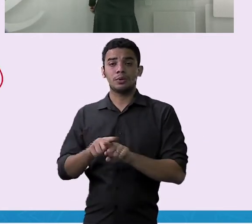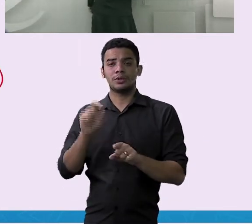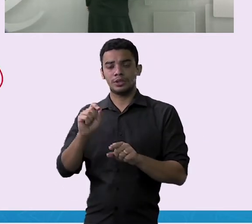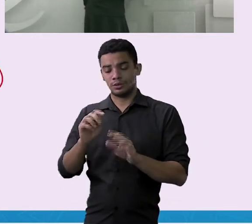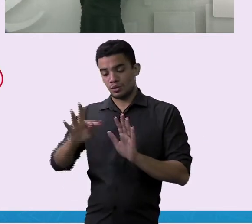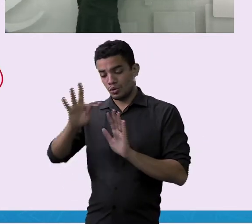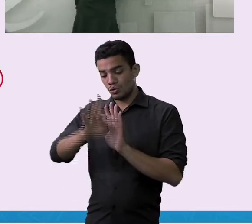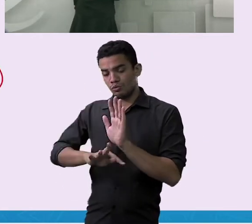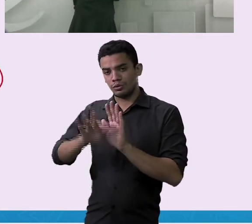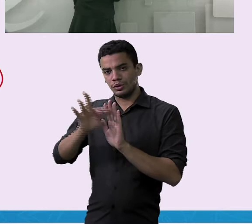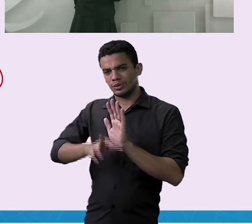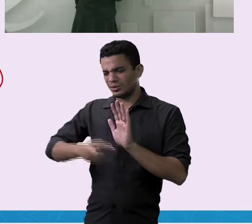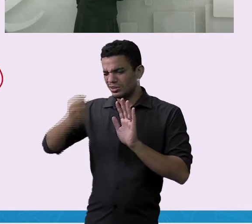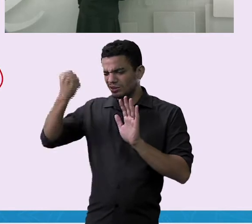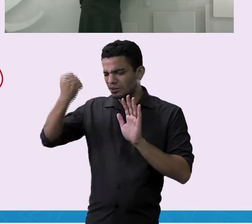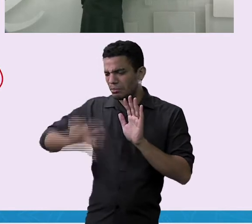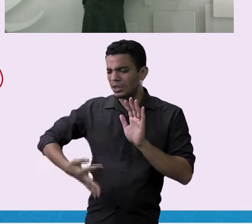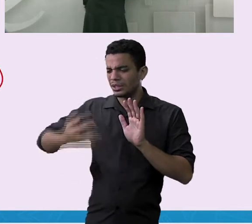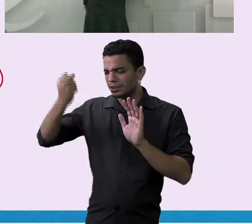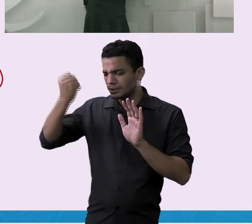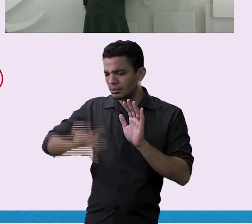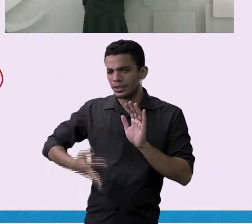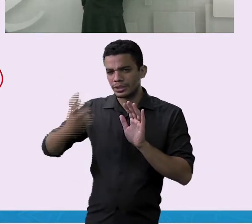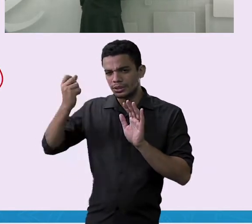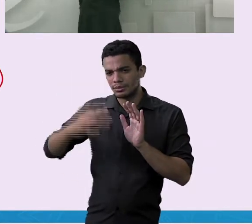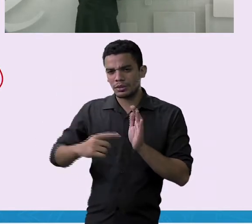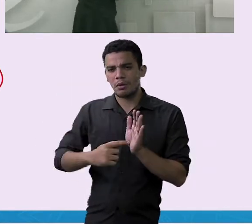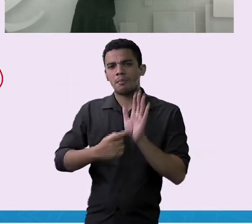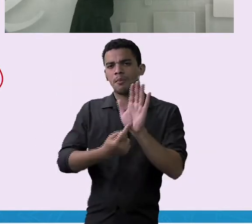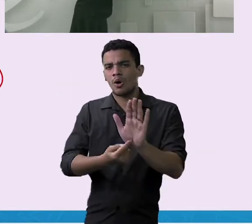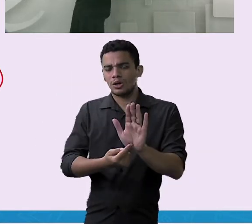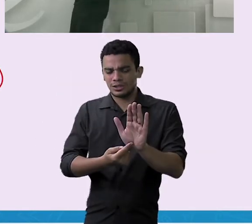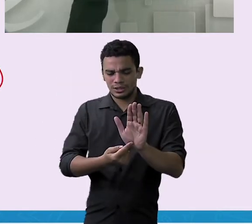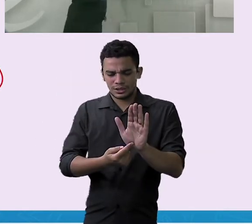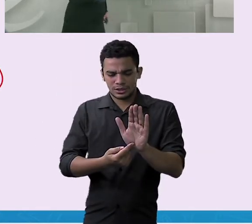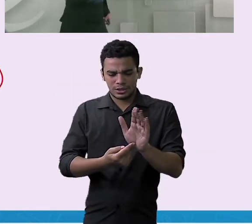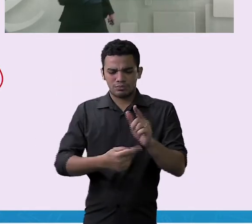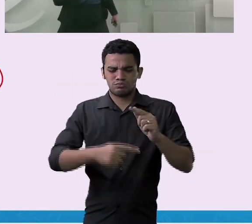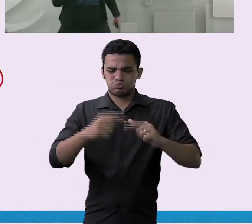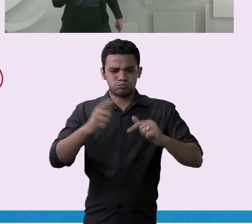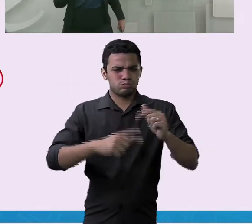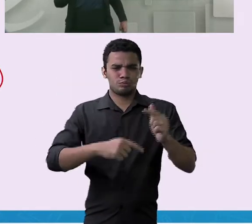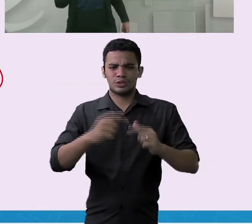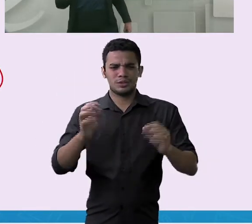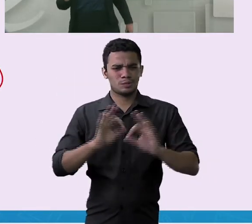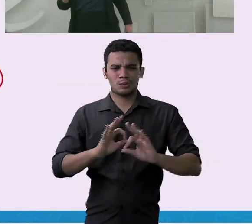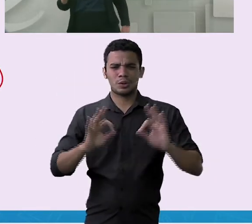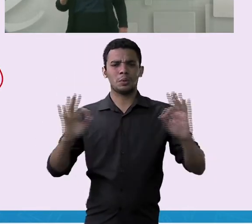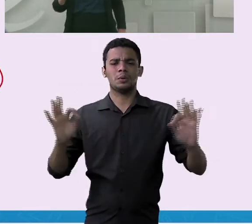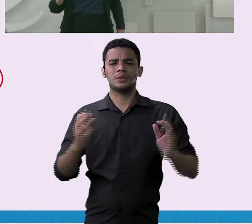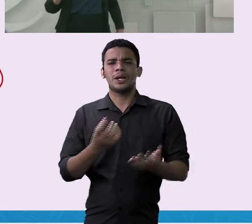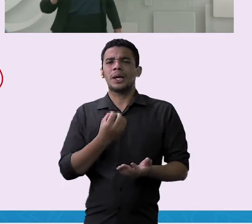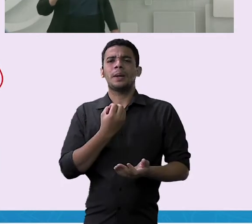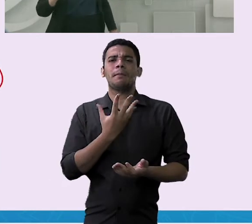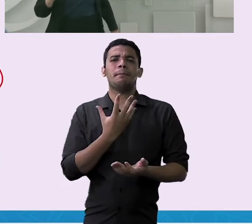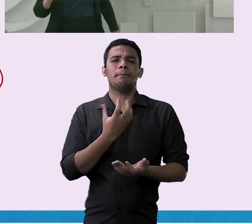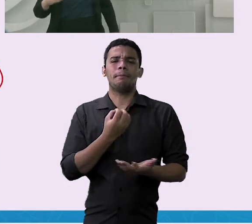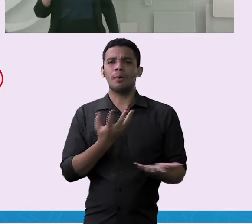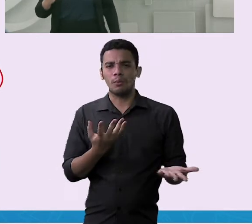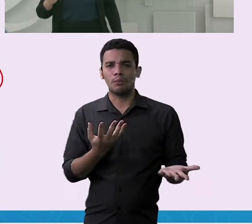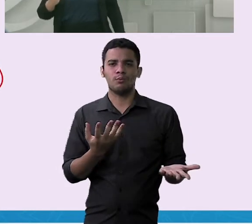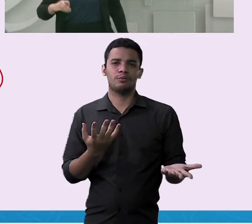argumentação. Geralmente tem aqui. Aqui está bem pequenininho, não vai dar para a gente ler. Mas o que é o texto de argumentação?